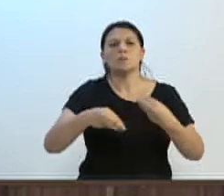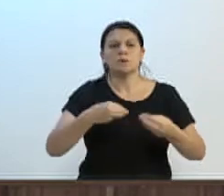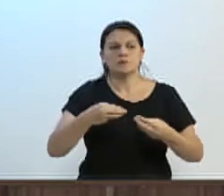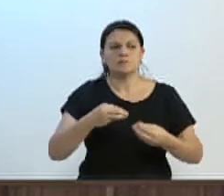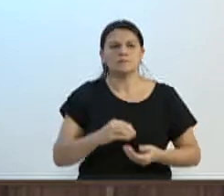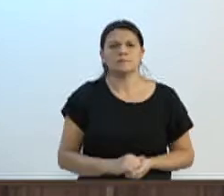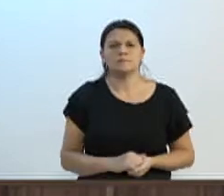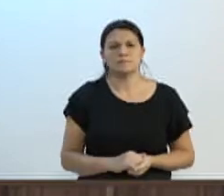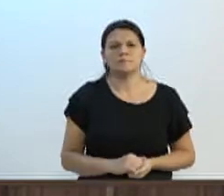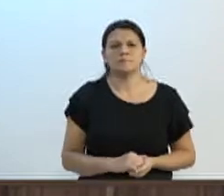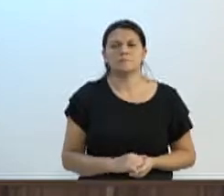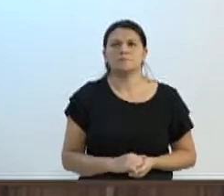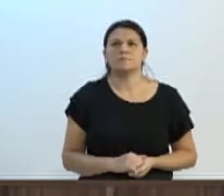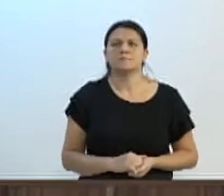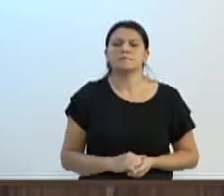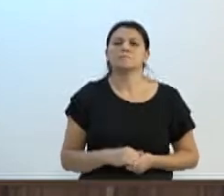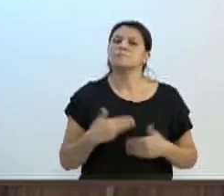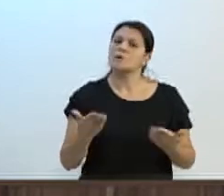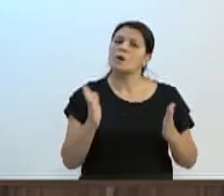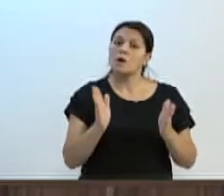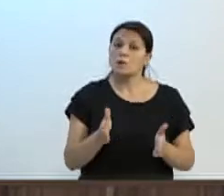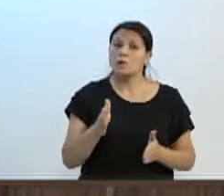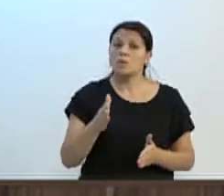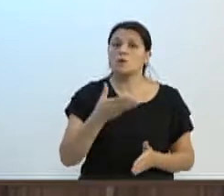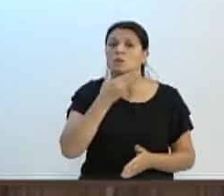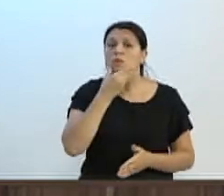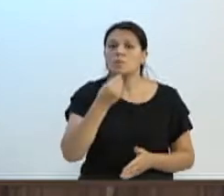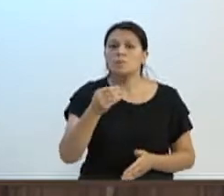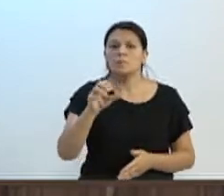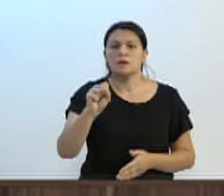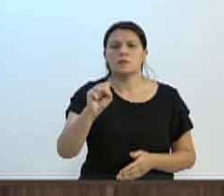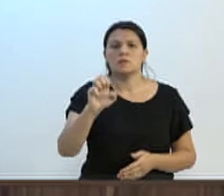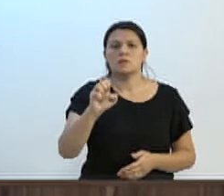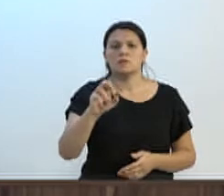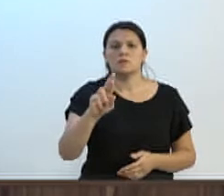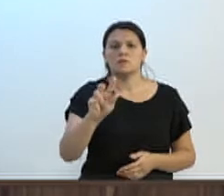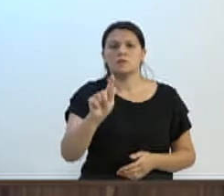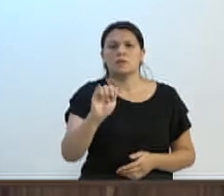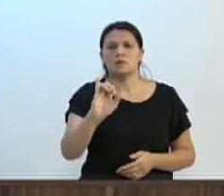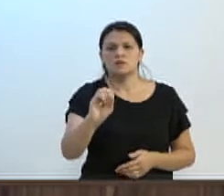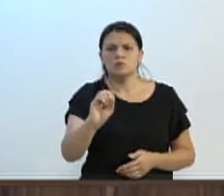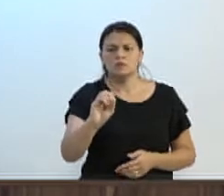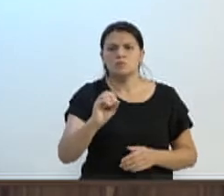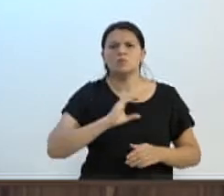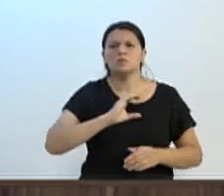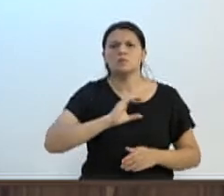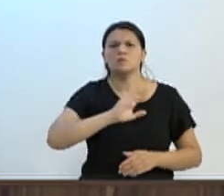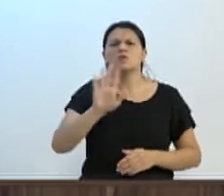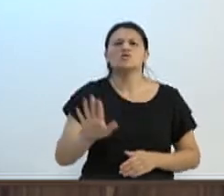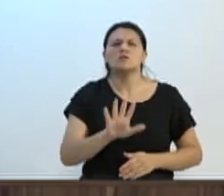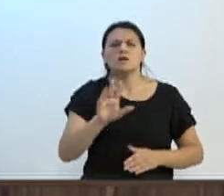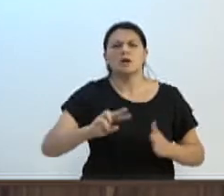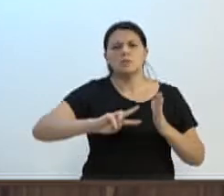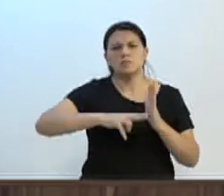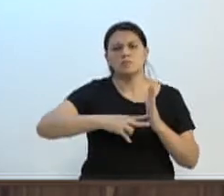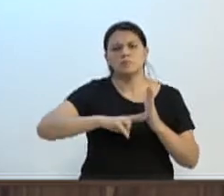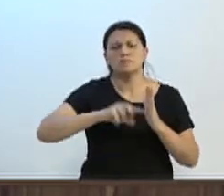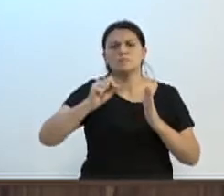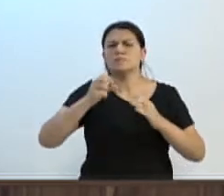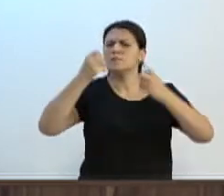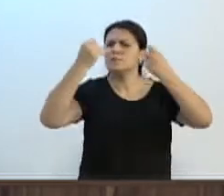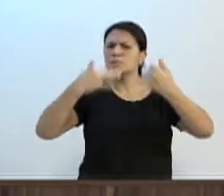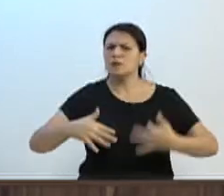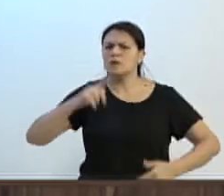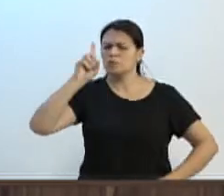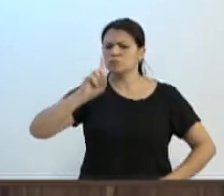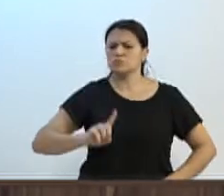Vamos ouvir, então, o senhor Sérgio Bernardo, ele que é coordenador-geral do Sintraceb, que trará uma explanação sobre os direitos dos trabalhadores e